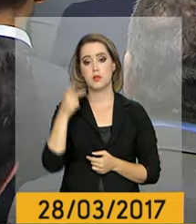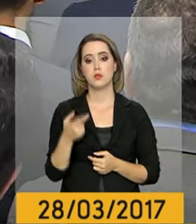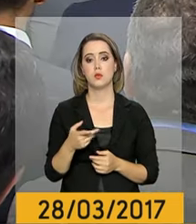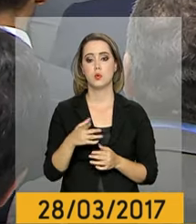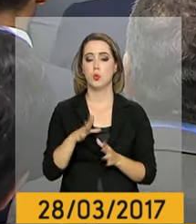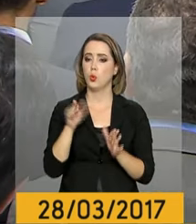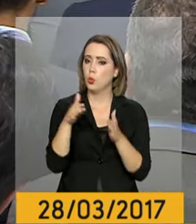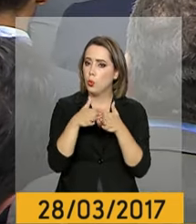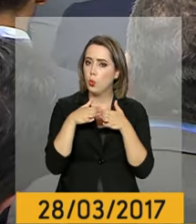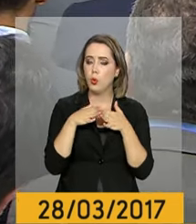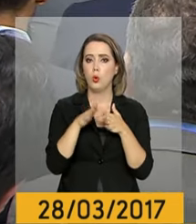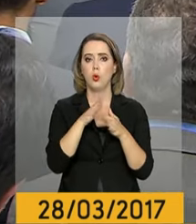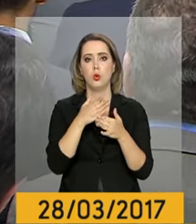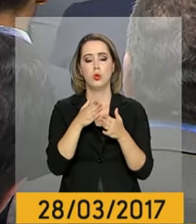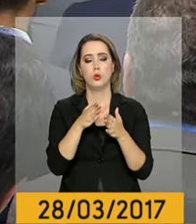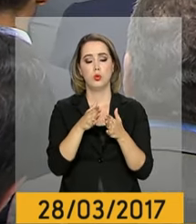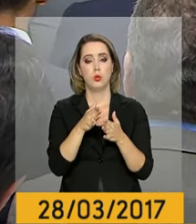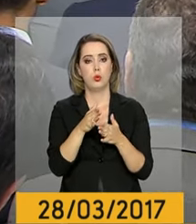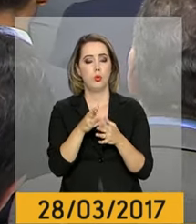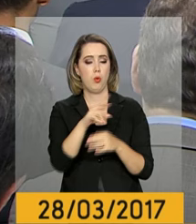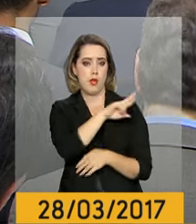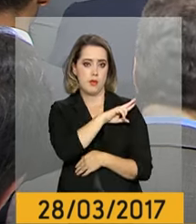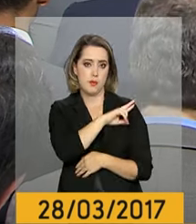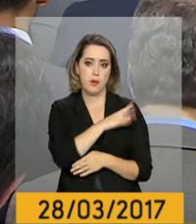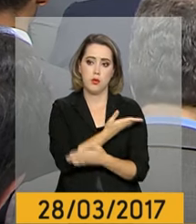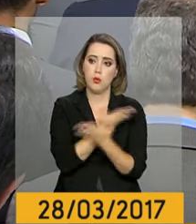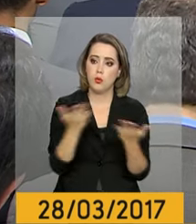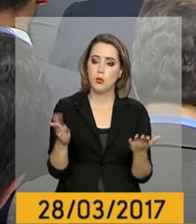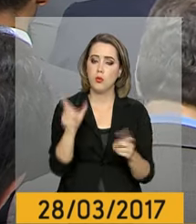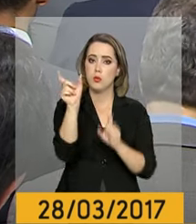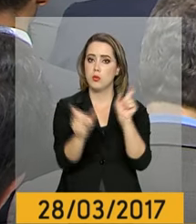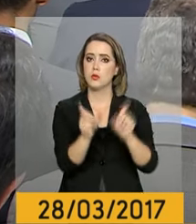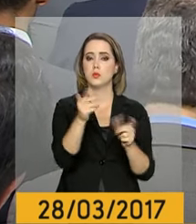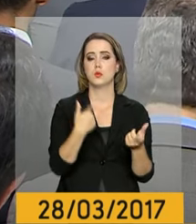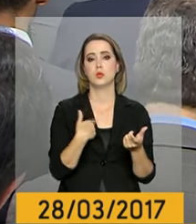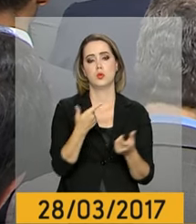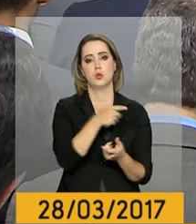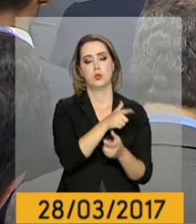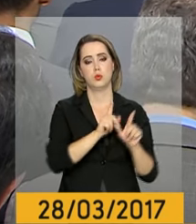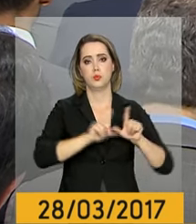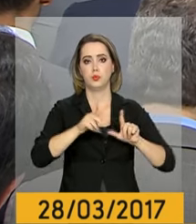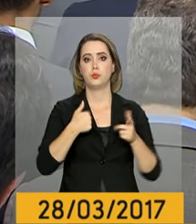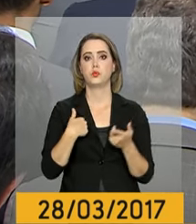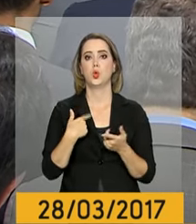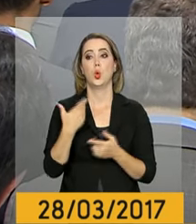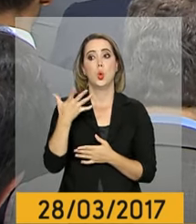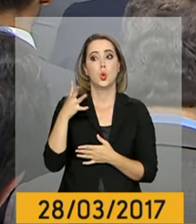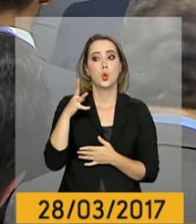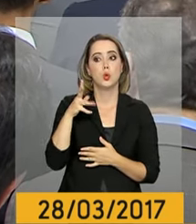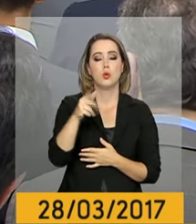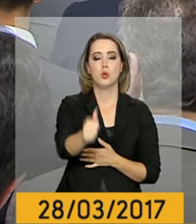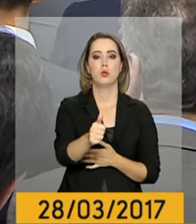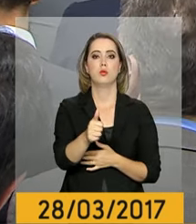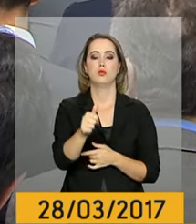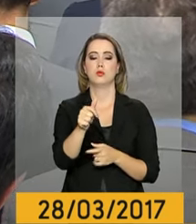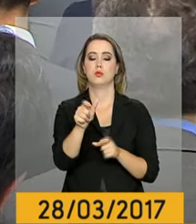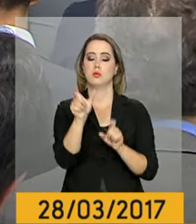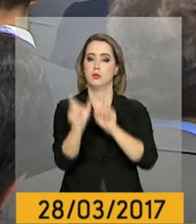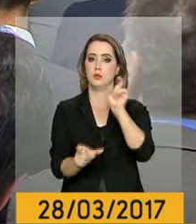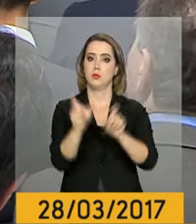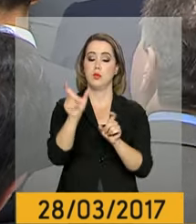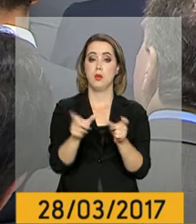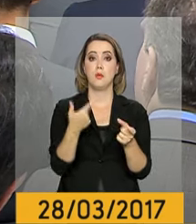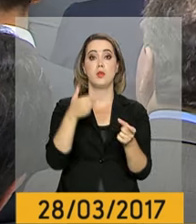respeito aos demais veículos mas não há brasileiro que Não ouça a rádio eu há tempos atrás há algum